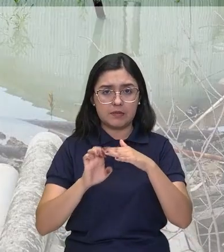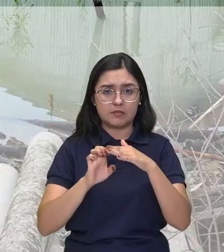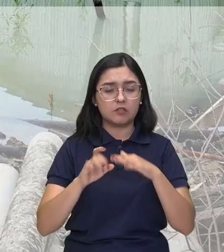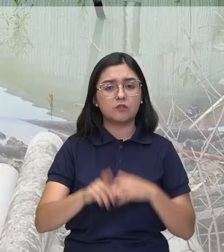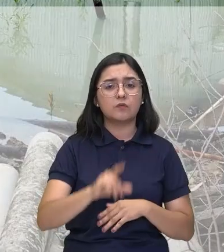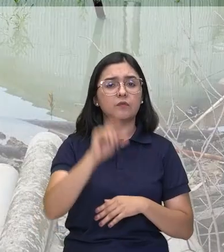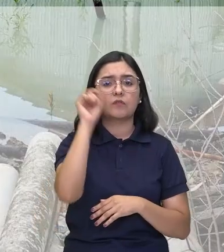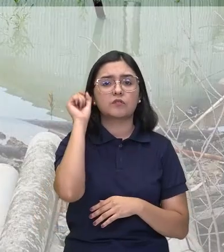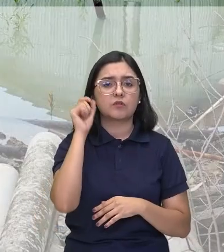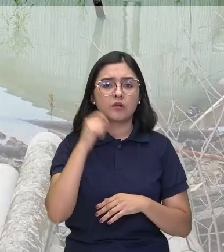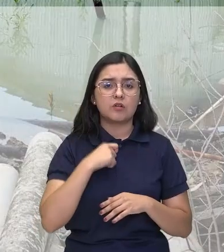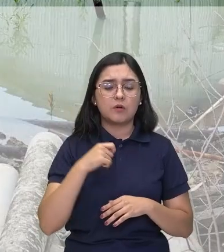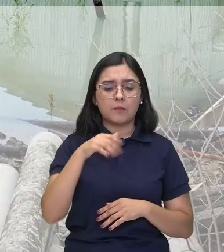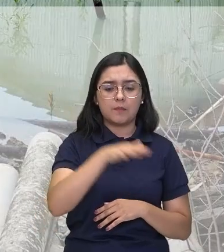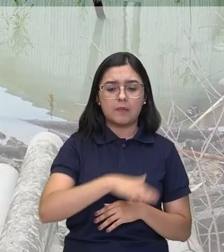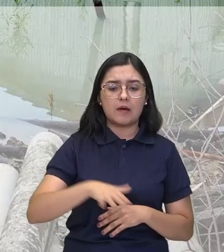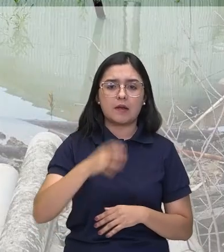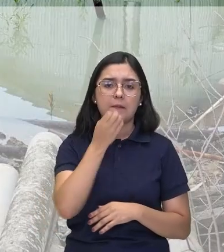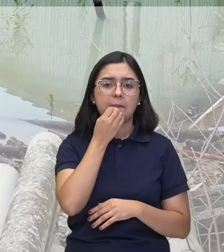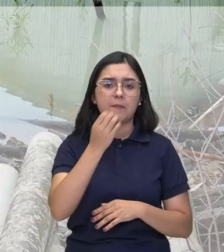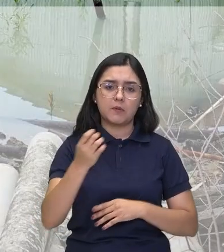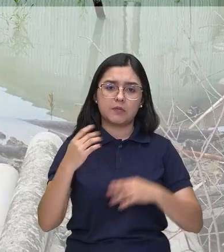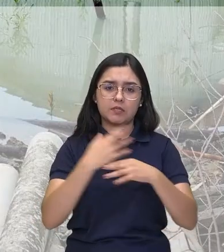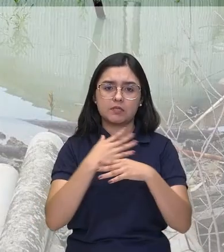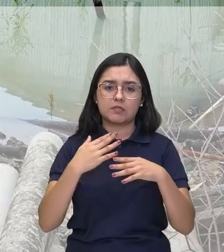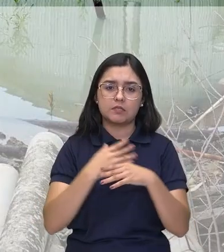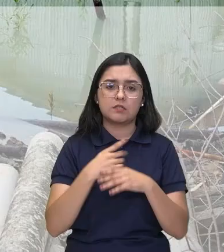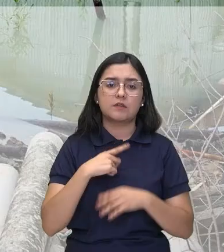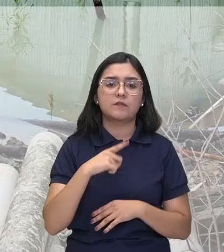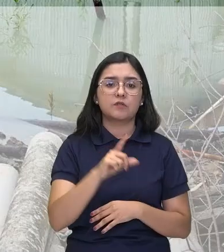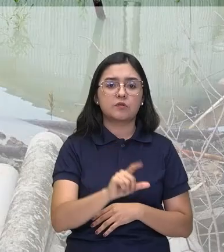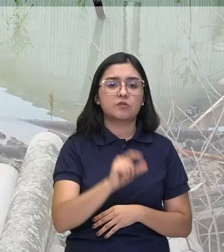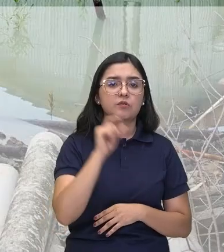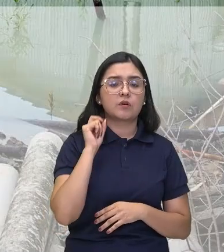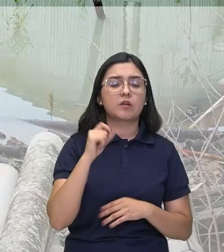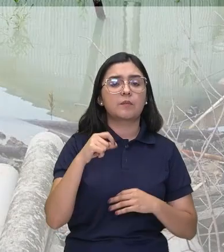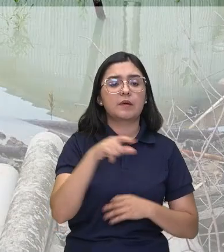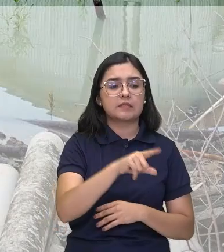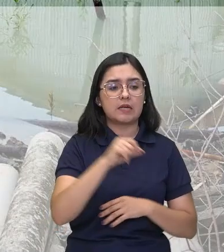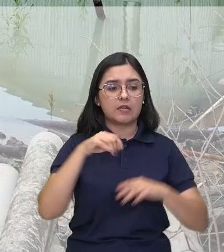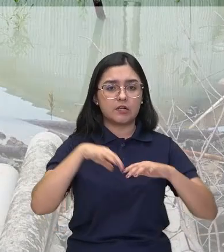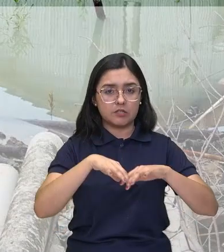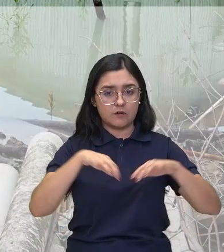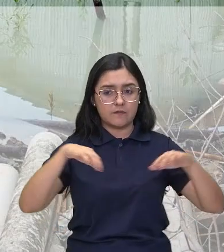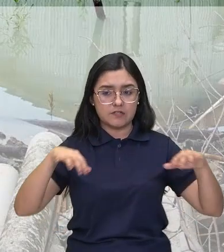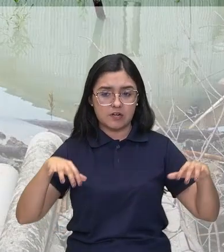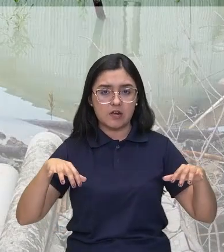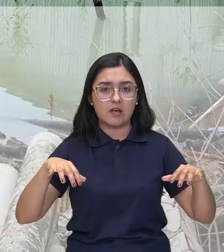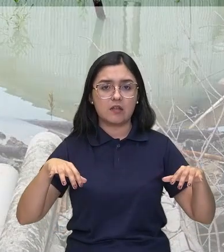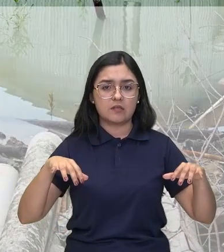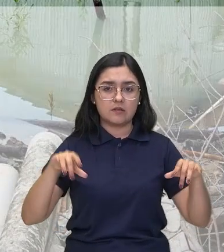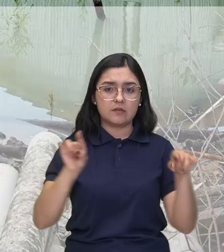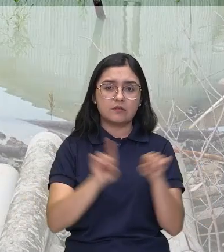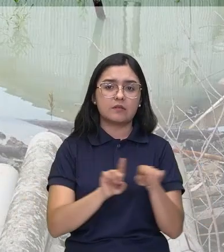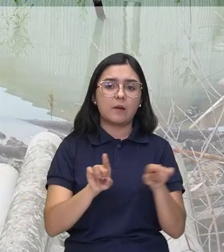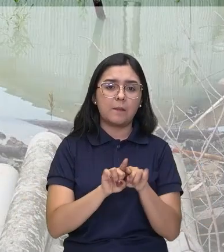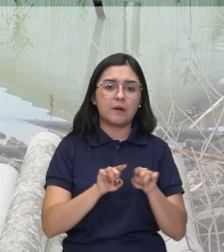do condomínio, né, uma termoelétrica, eles vão escolher o quê? Áreas afastadas, áreas